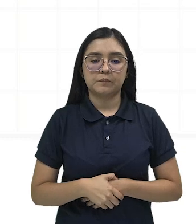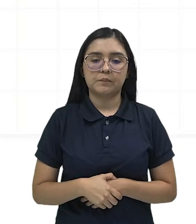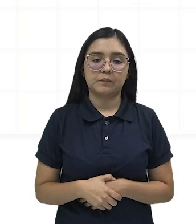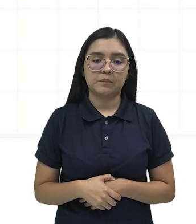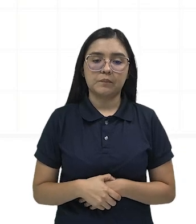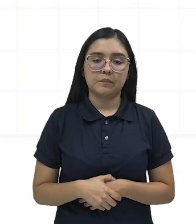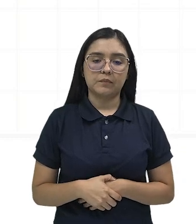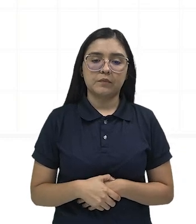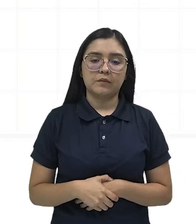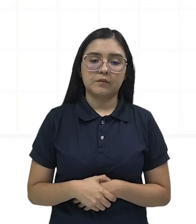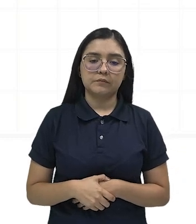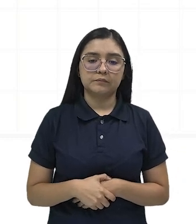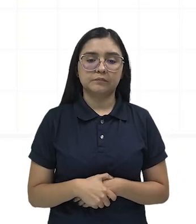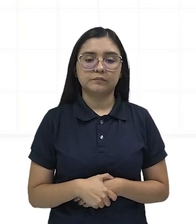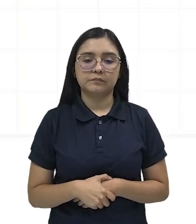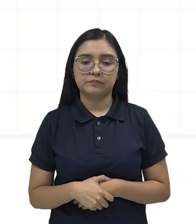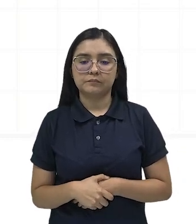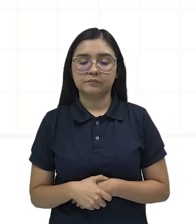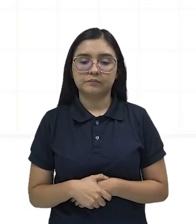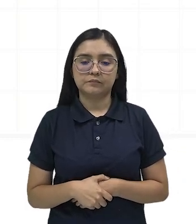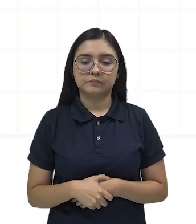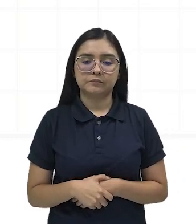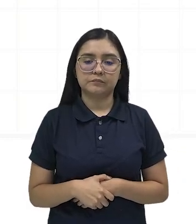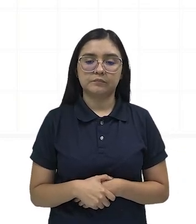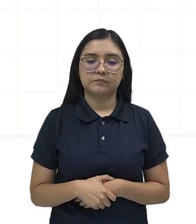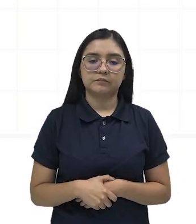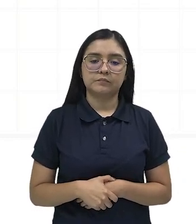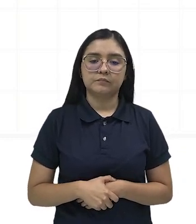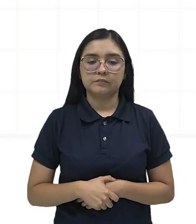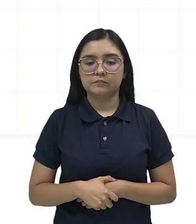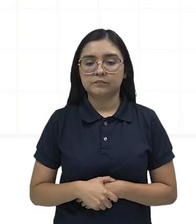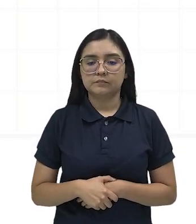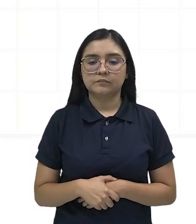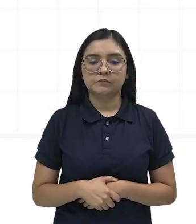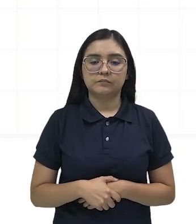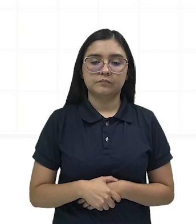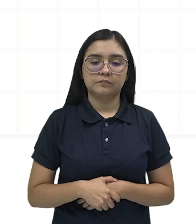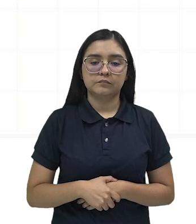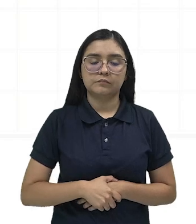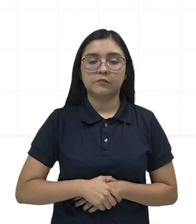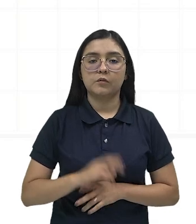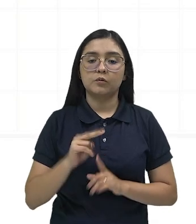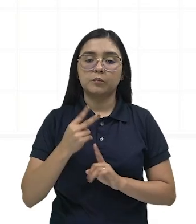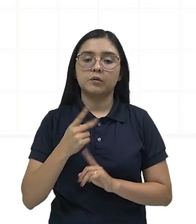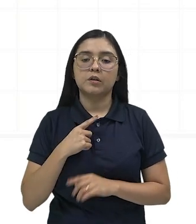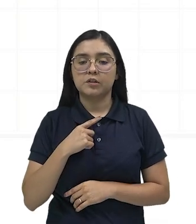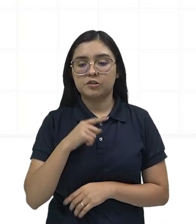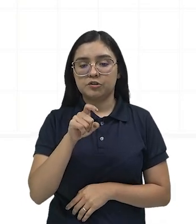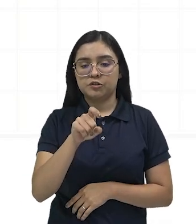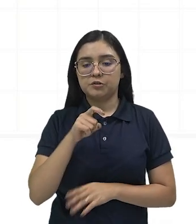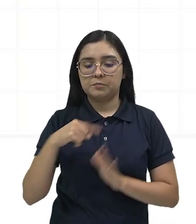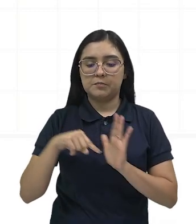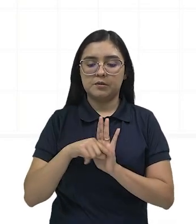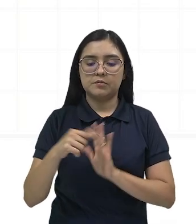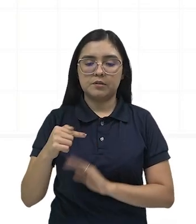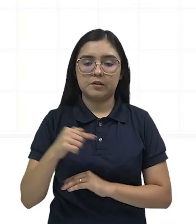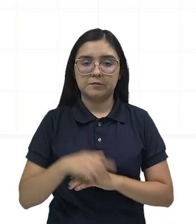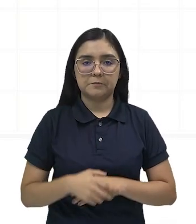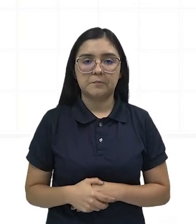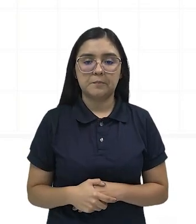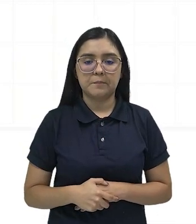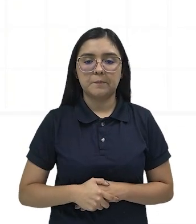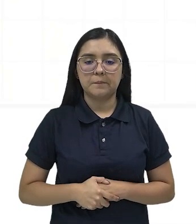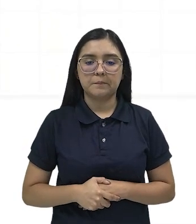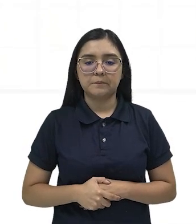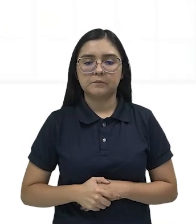ser o dobro. O dobro de quem? Ó, de X menos 7. Está aí a minha segunda. O que nós temos